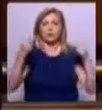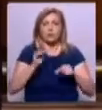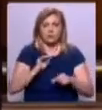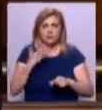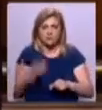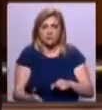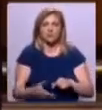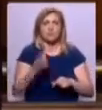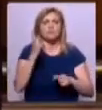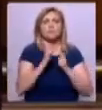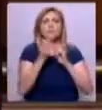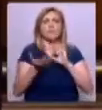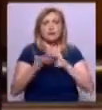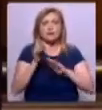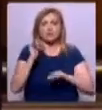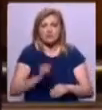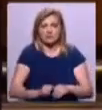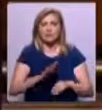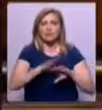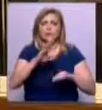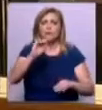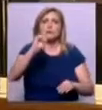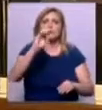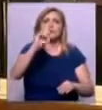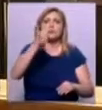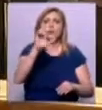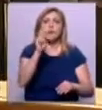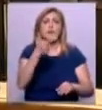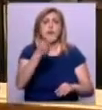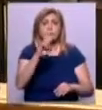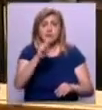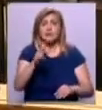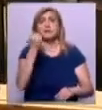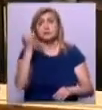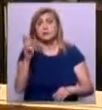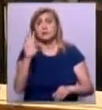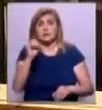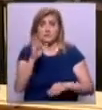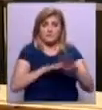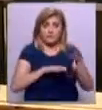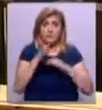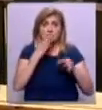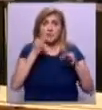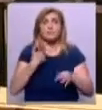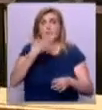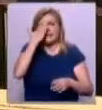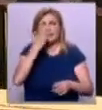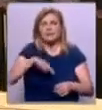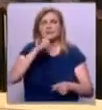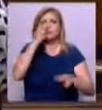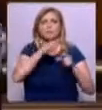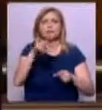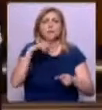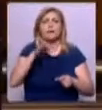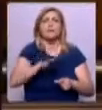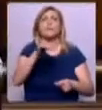salariais, uma reversão mais rápida da sobretaxa de IRS, com certeza que o faremos, Sr. Deputado. O que achamos é que os portugueses merecem